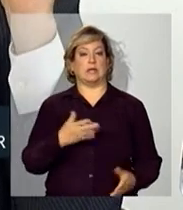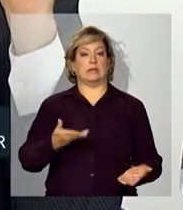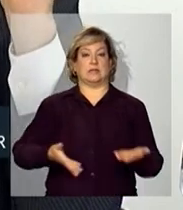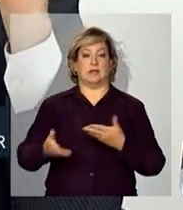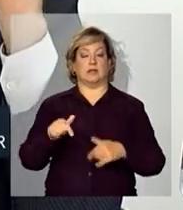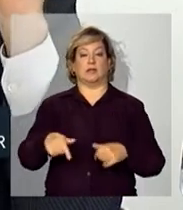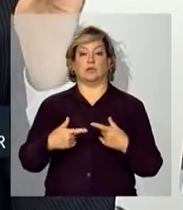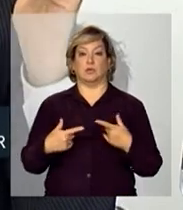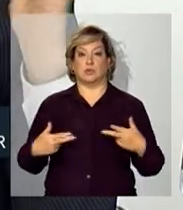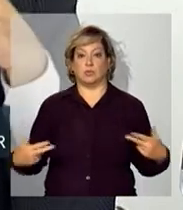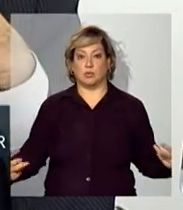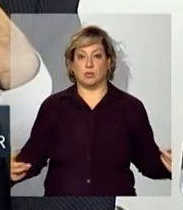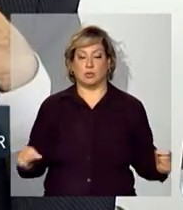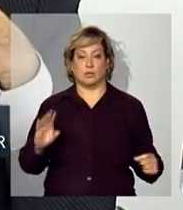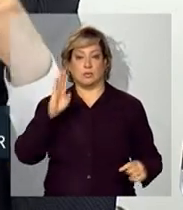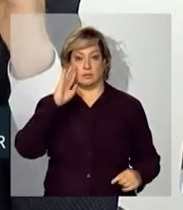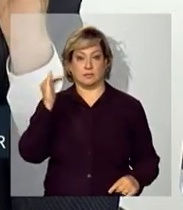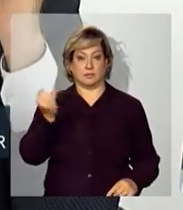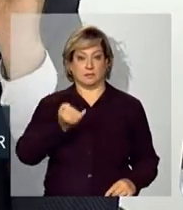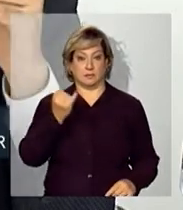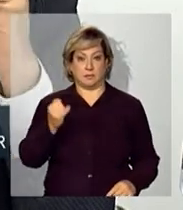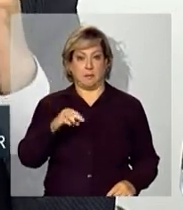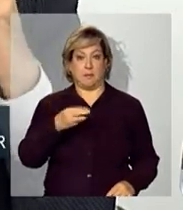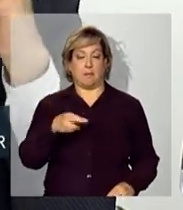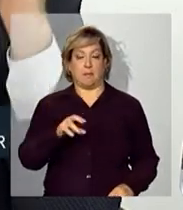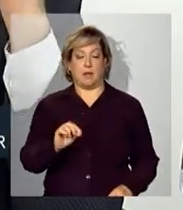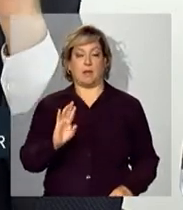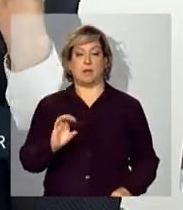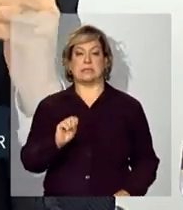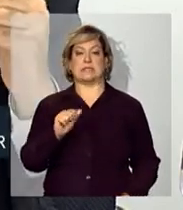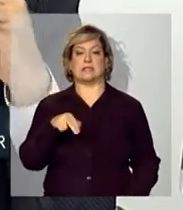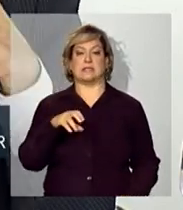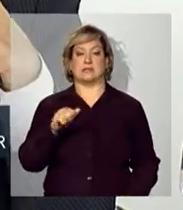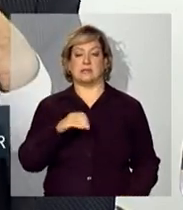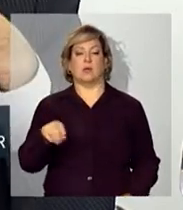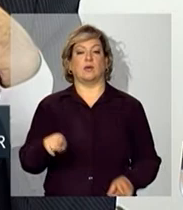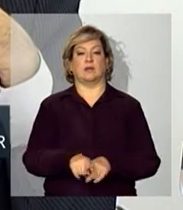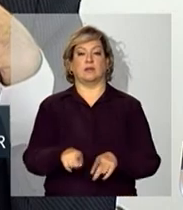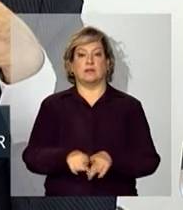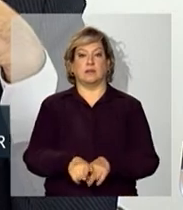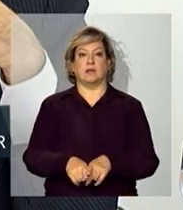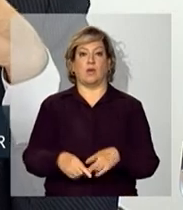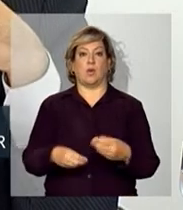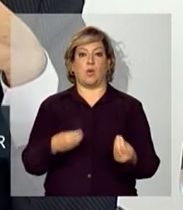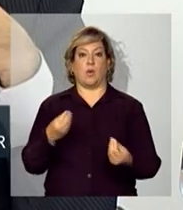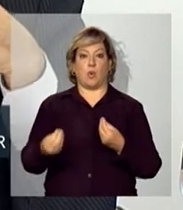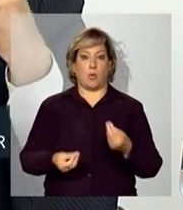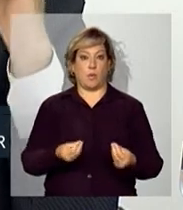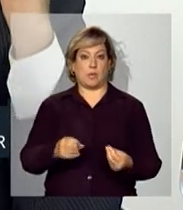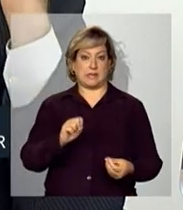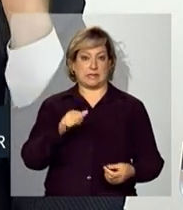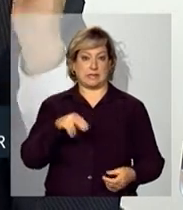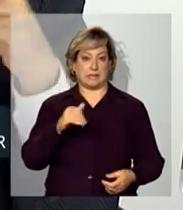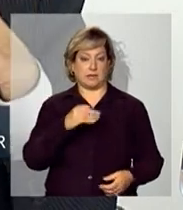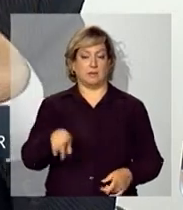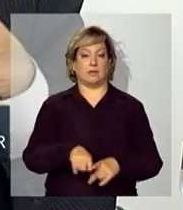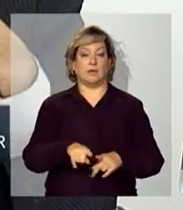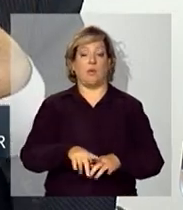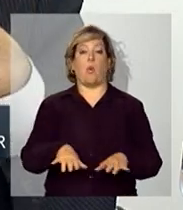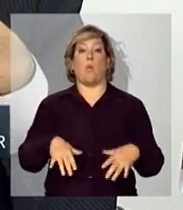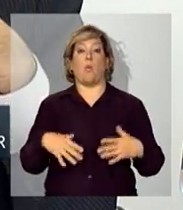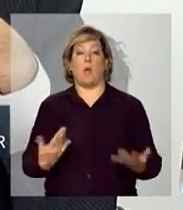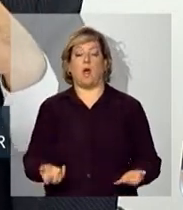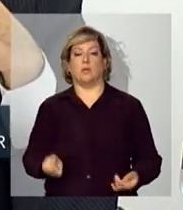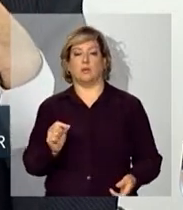coisas mais magra do ponto de vista de Sansão Quais são os remédios que mais cuidar das causas Quais são os remédios